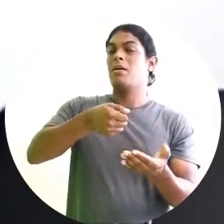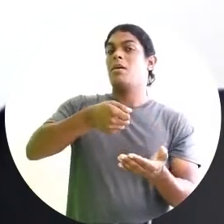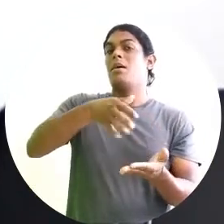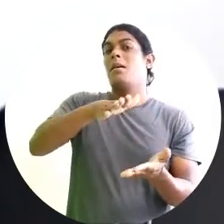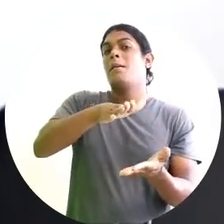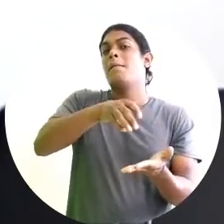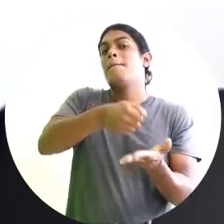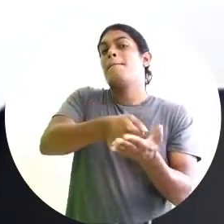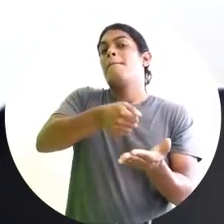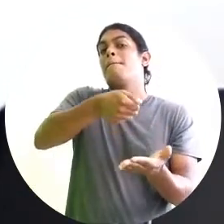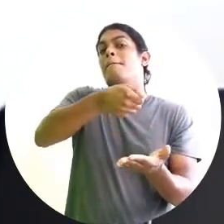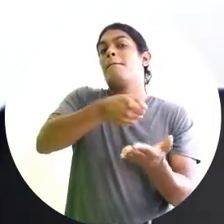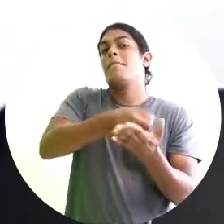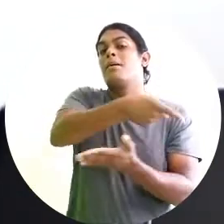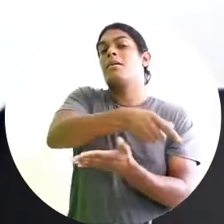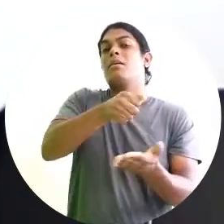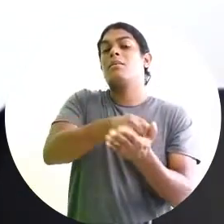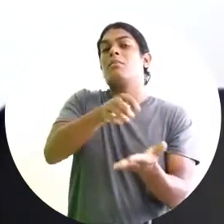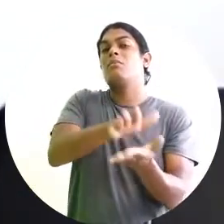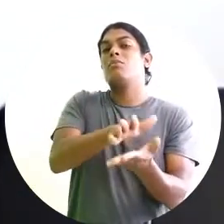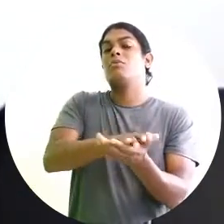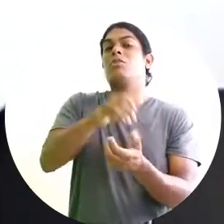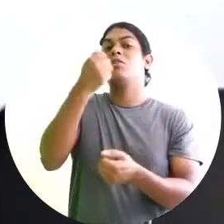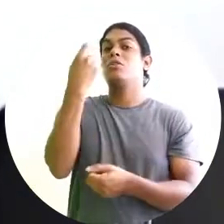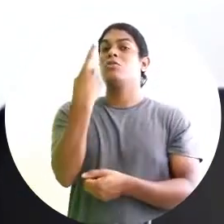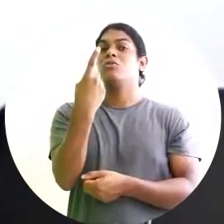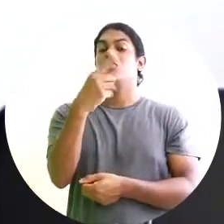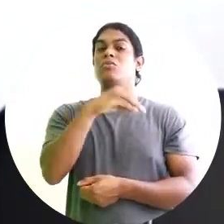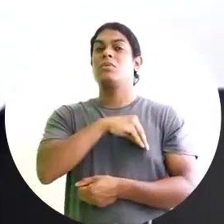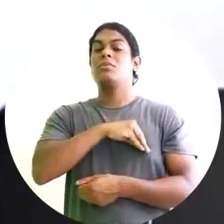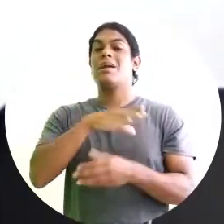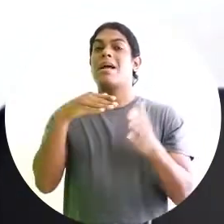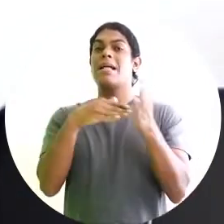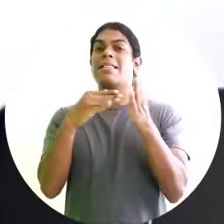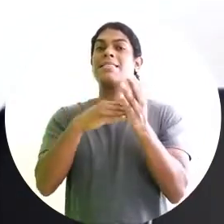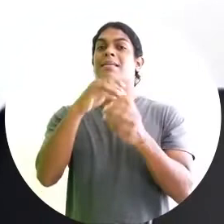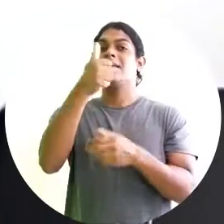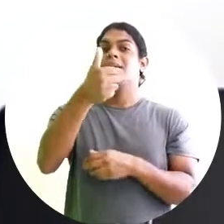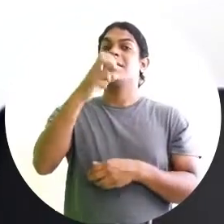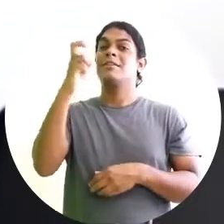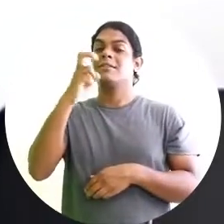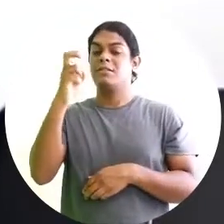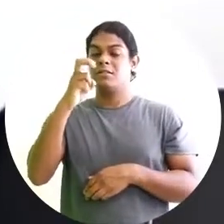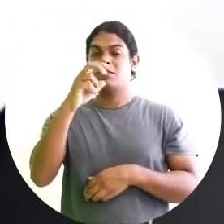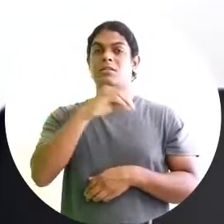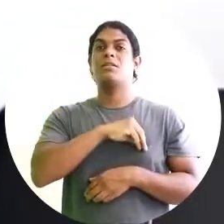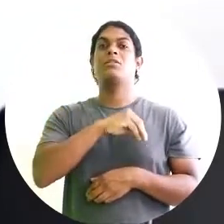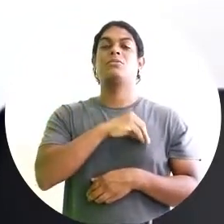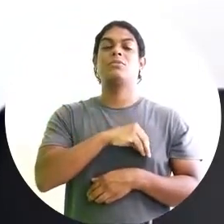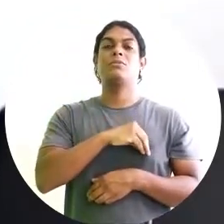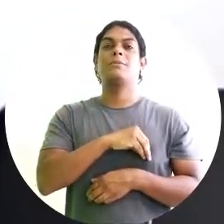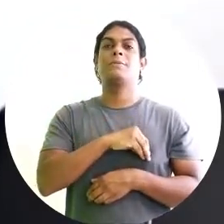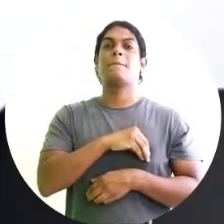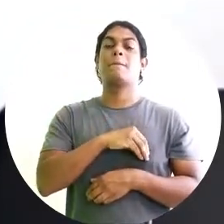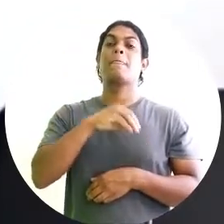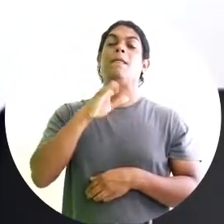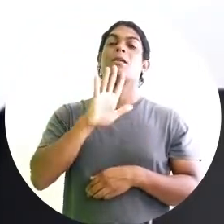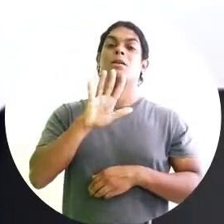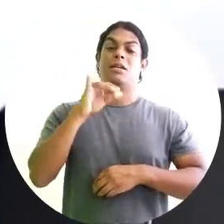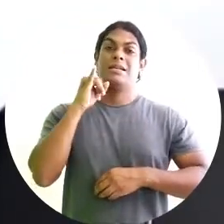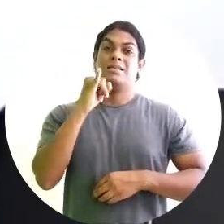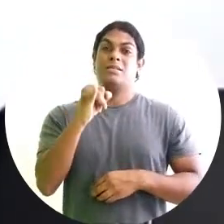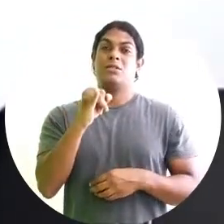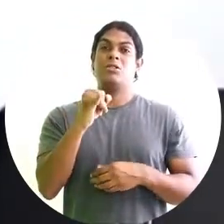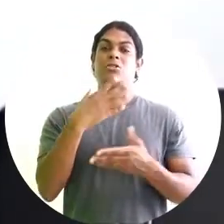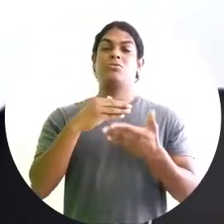mínimo até 15 salários mínimos, certo? Outra coisa, se